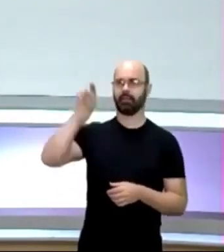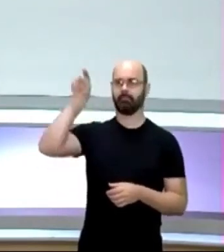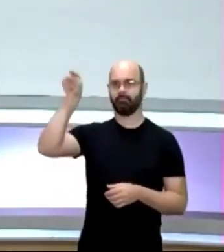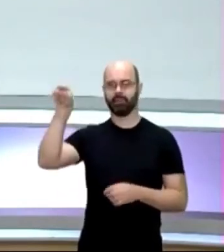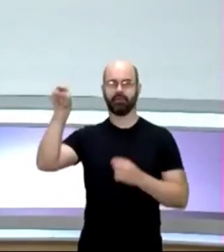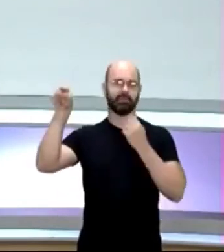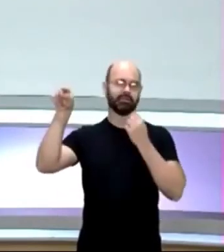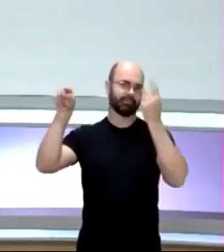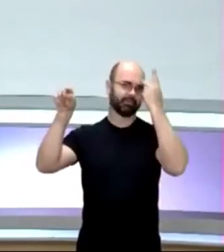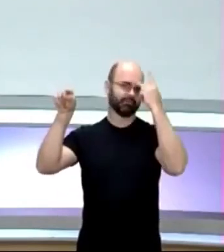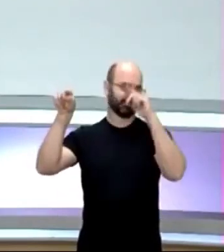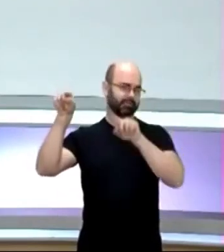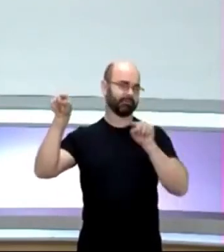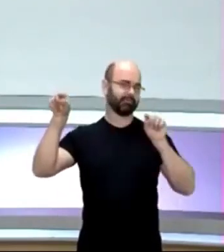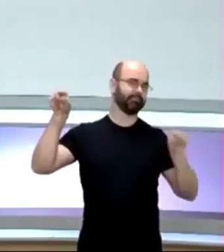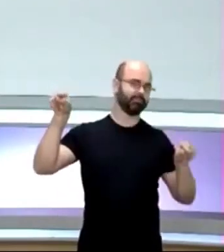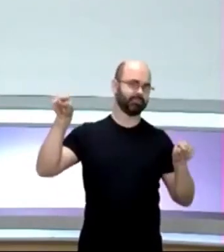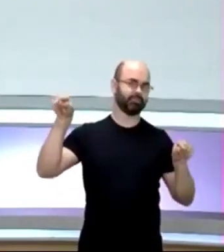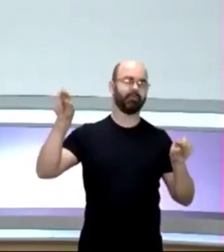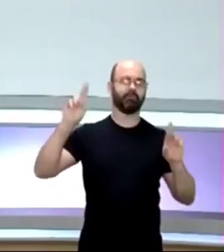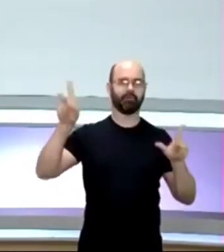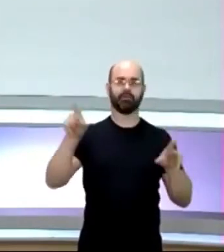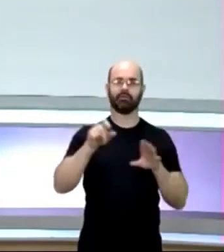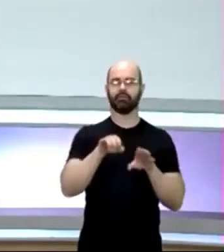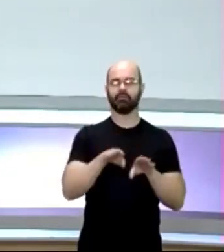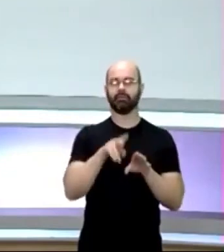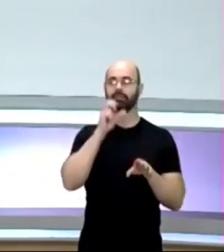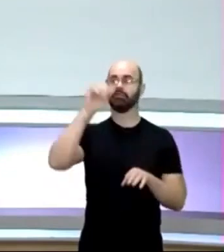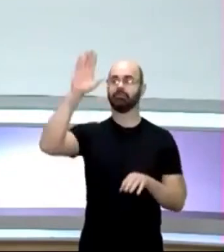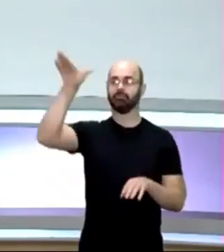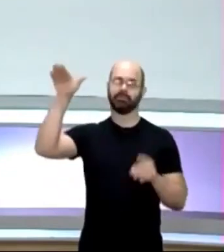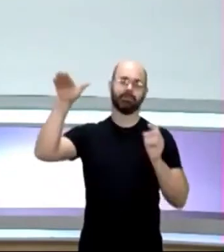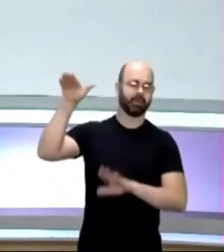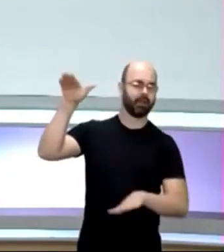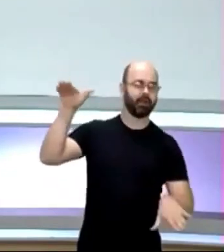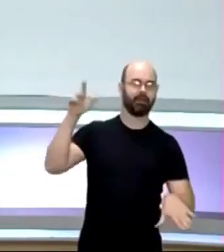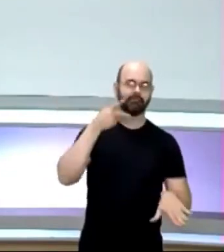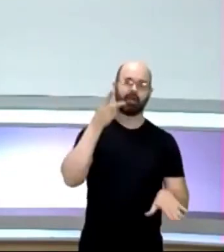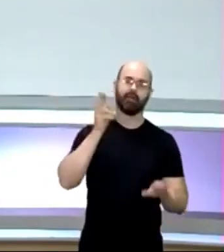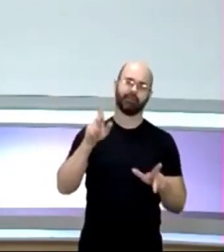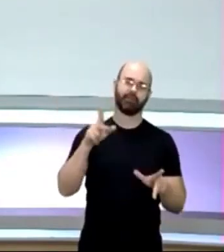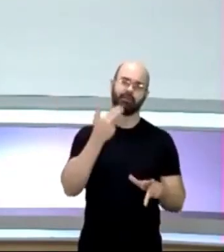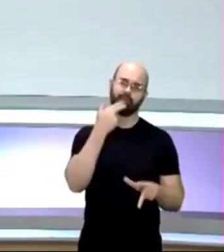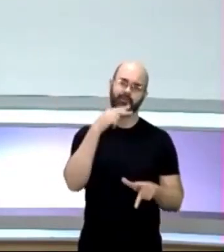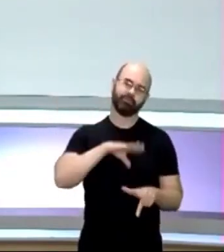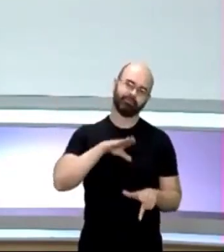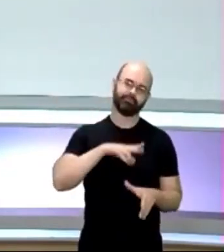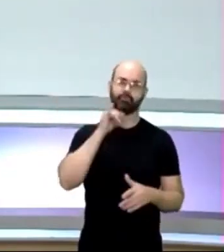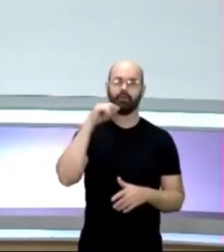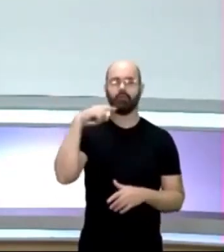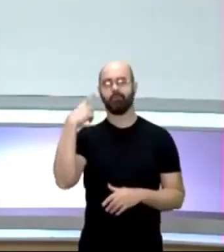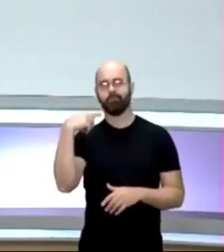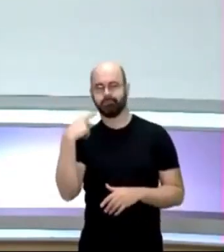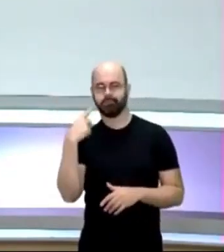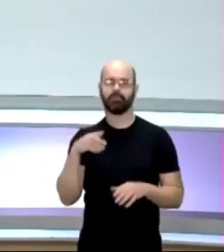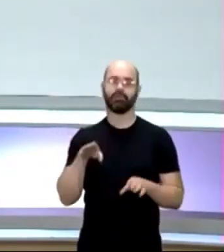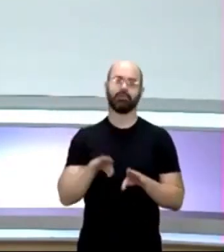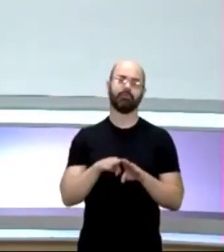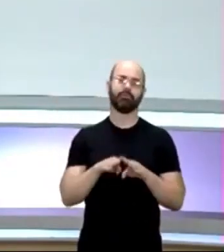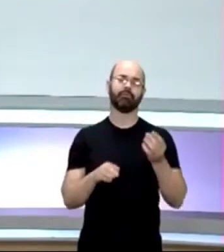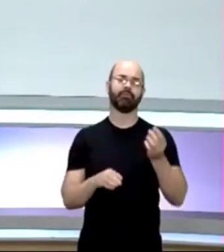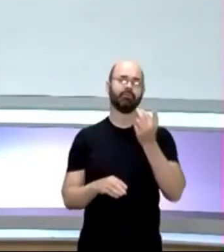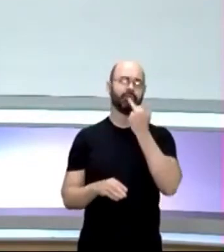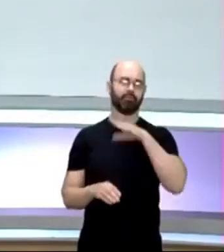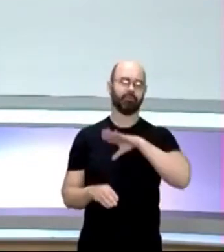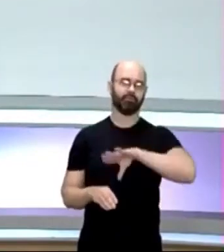diferencia. A língua portuguesa falada por um adulto é diferente da língua portuguesa falada por uma criança. A língua portuguesa falada por um advogado é diferente da língua portuguesa